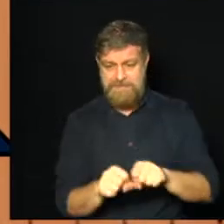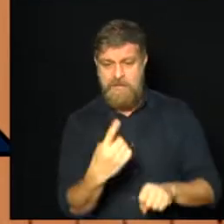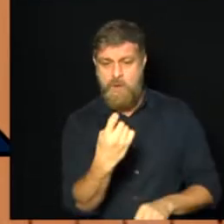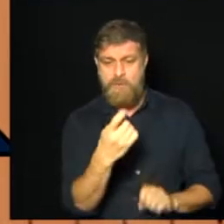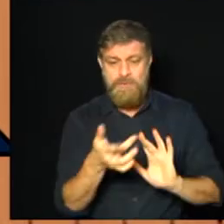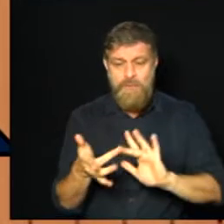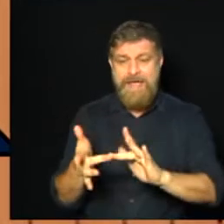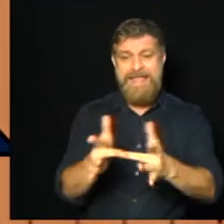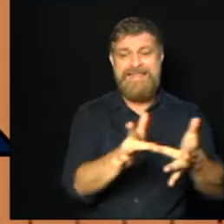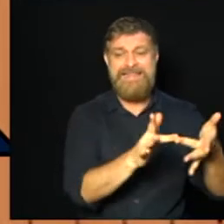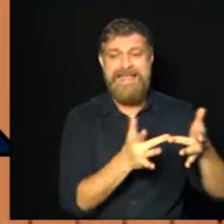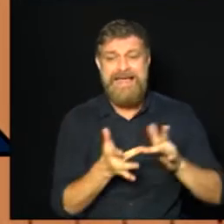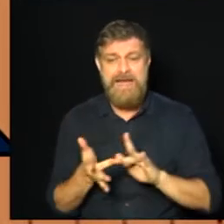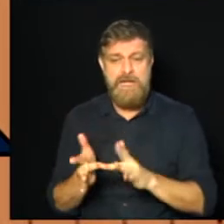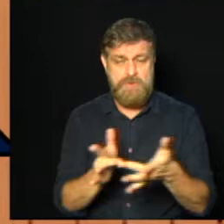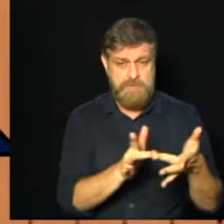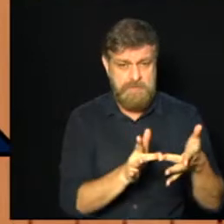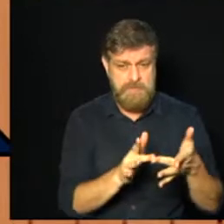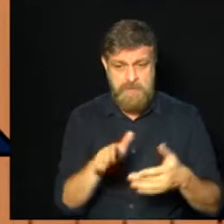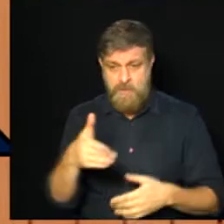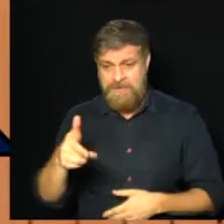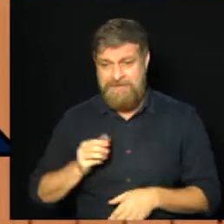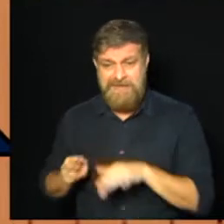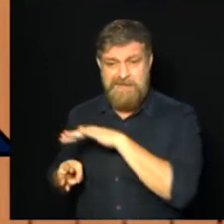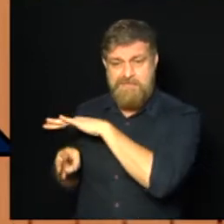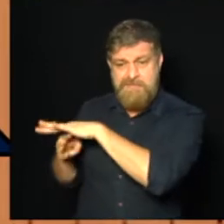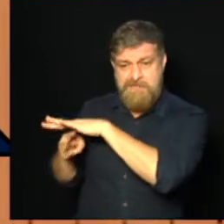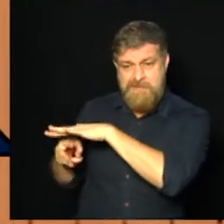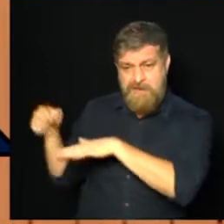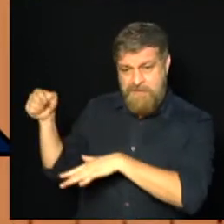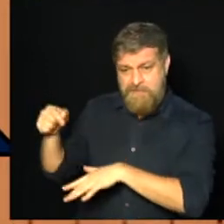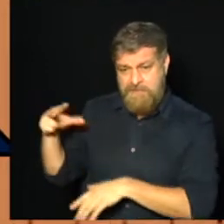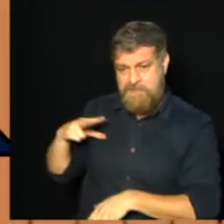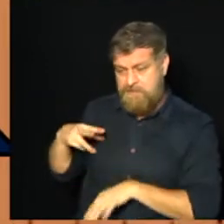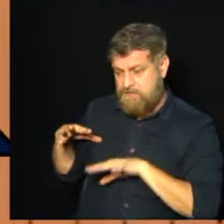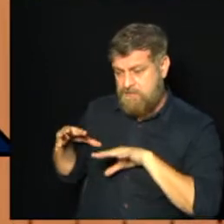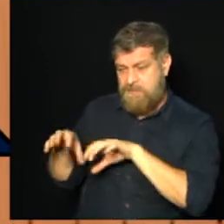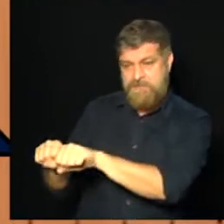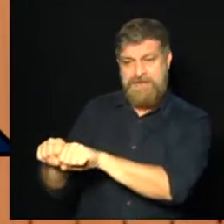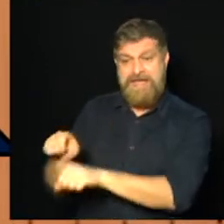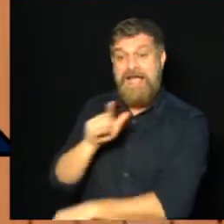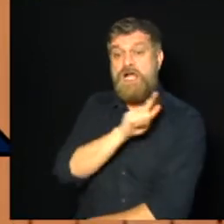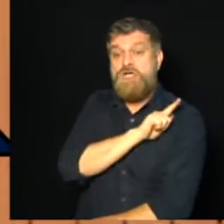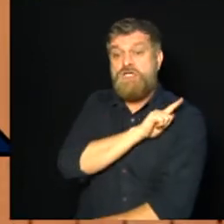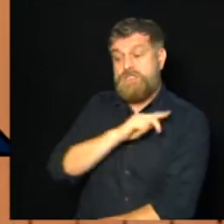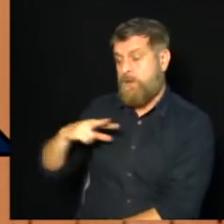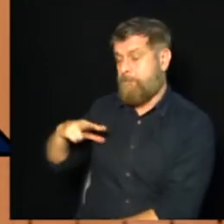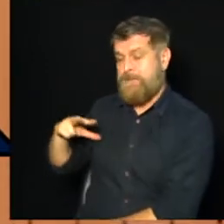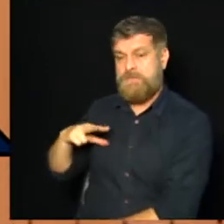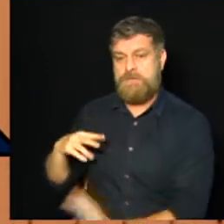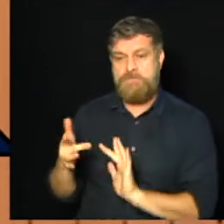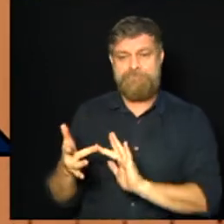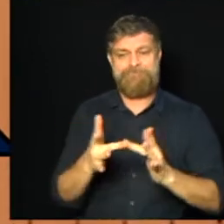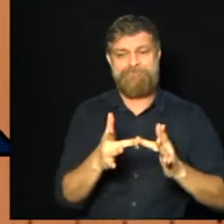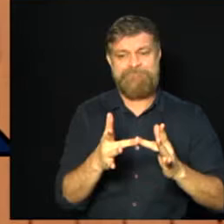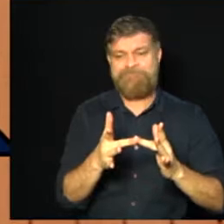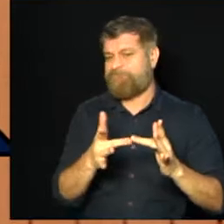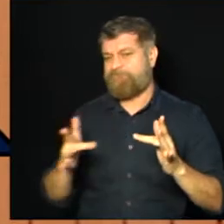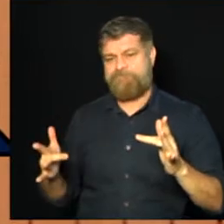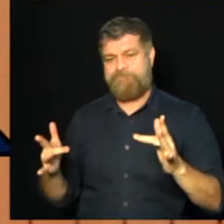integrado. Quando você tem um processo de uma terceirização, de uma privatização, uma gestão privada, aquilo, embora esteja